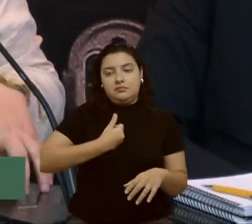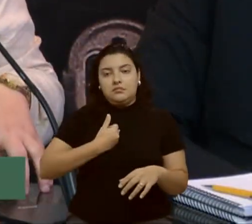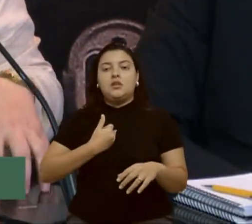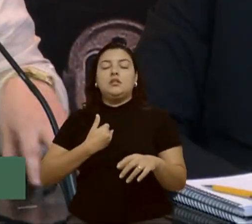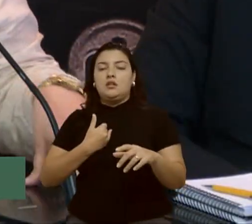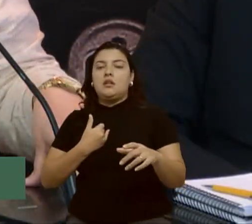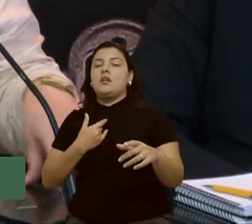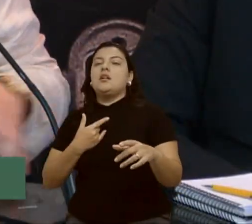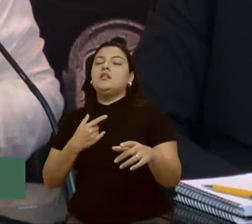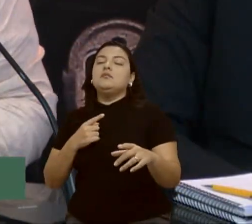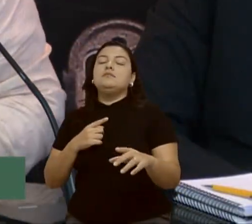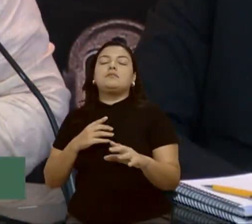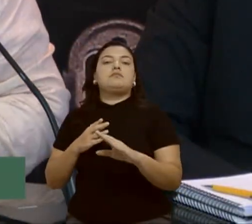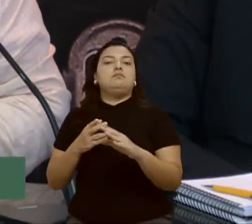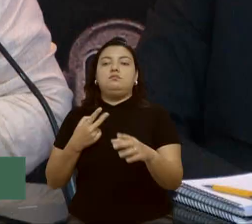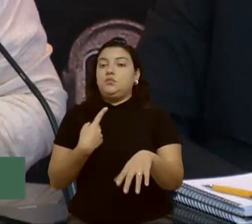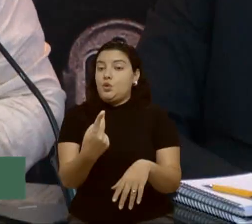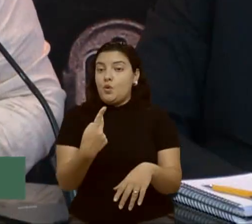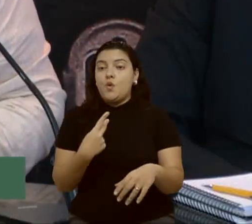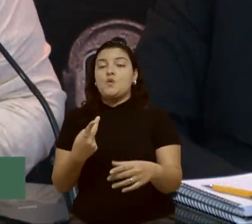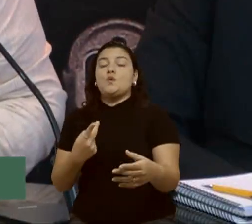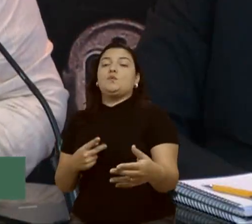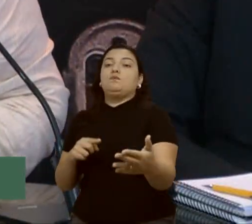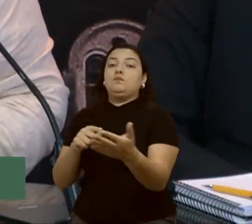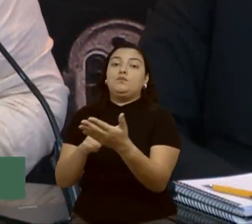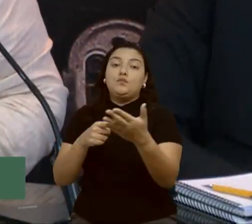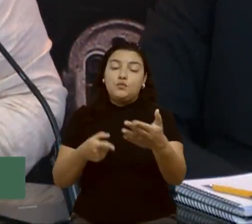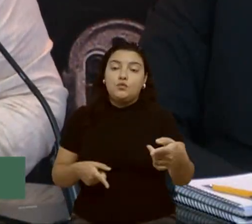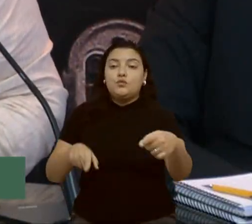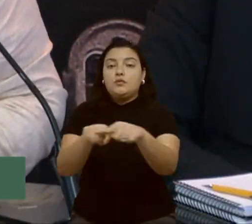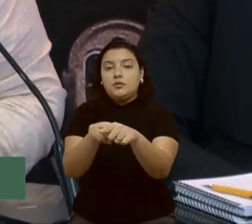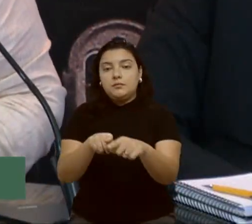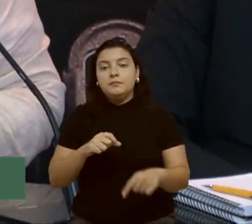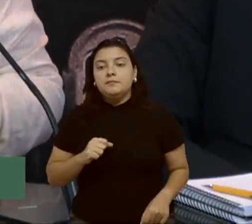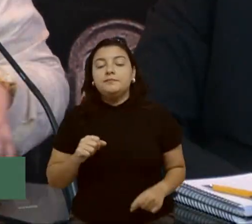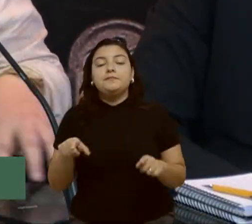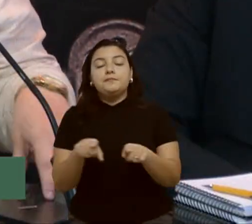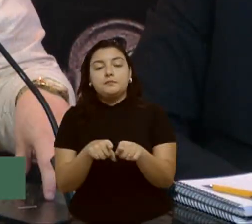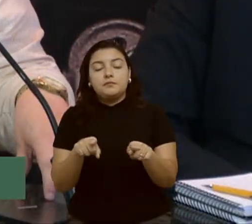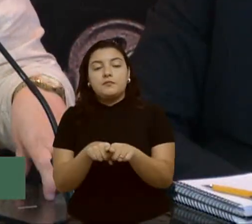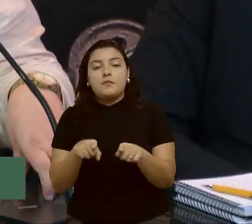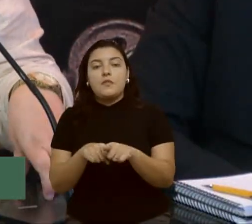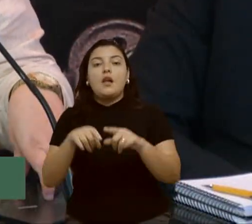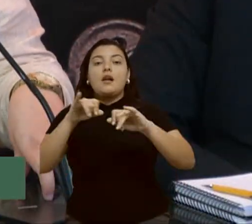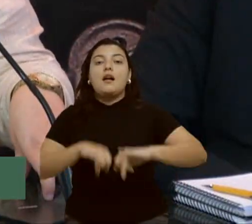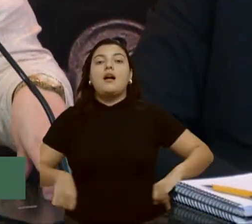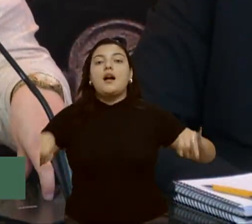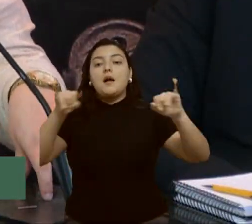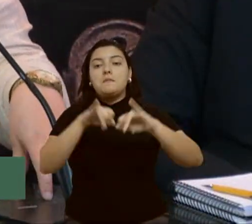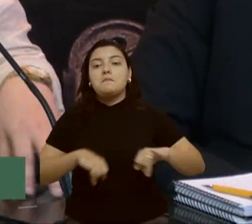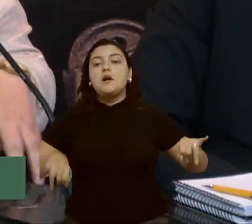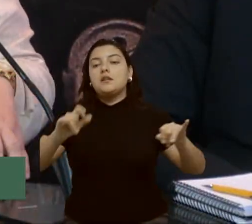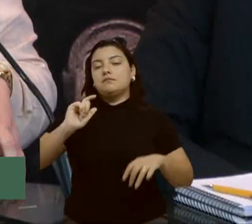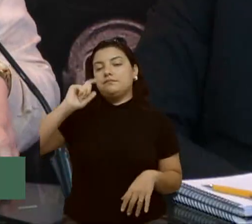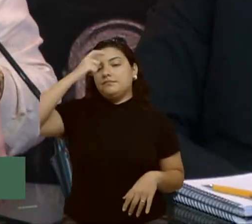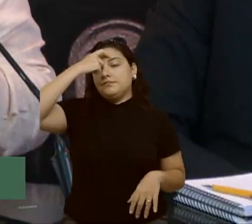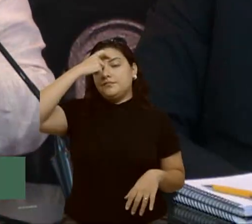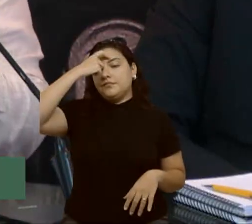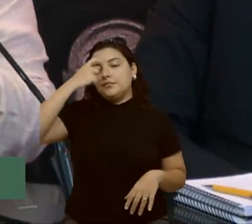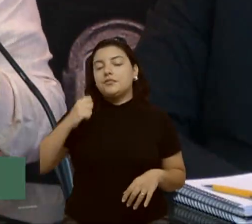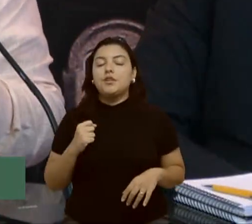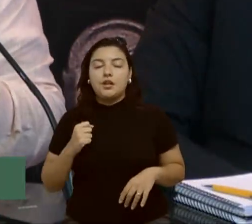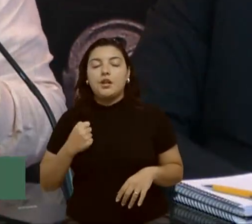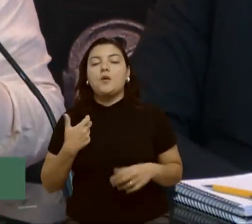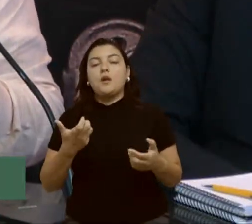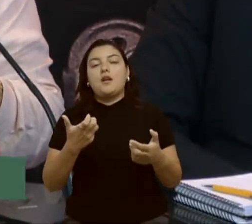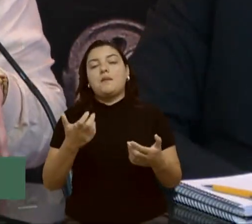poder apurar essa demanda e essa denúncia. Além disso, tem as campanhas educativas, né? A gente sabe que eu